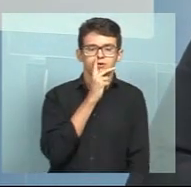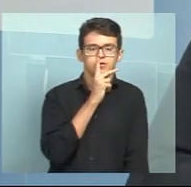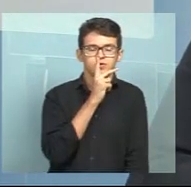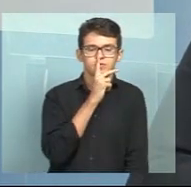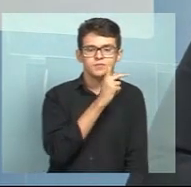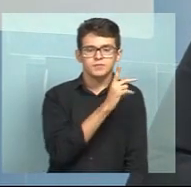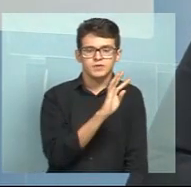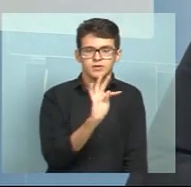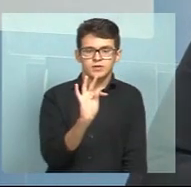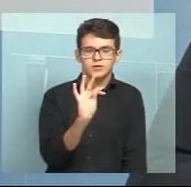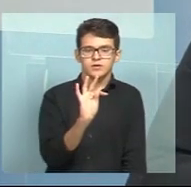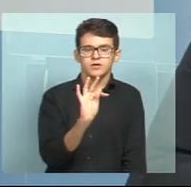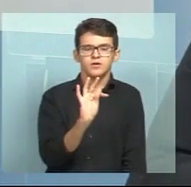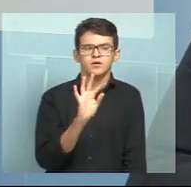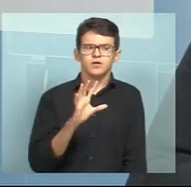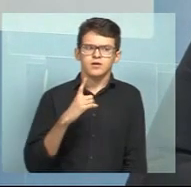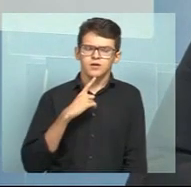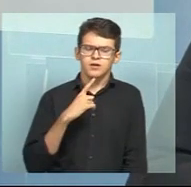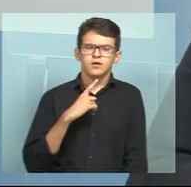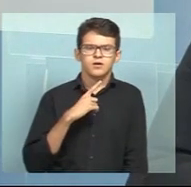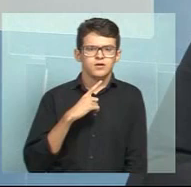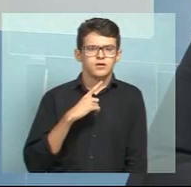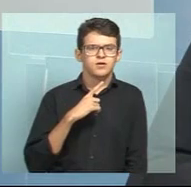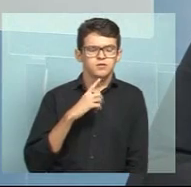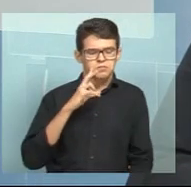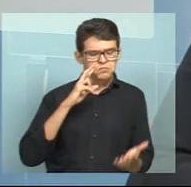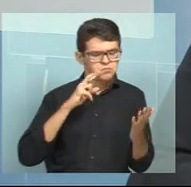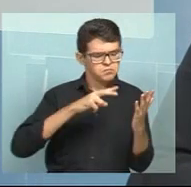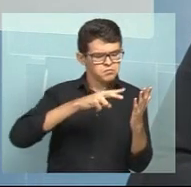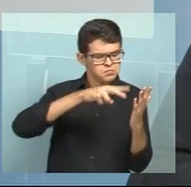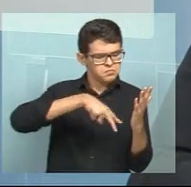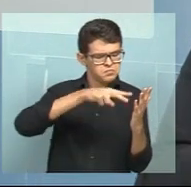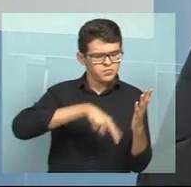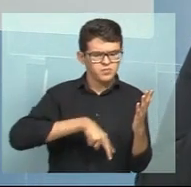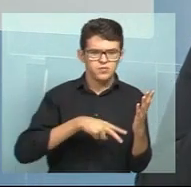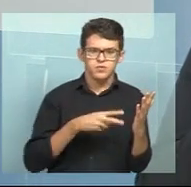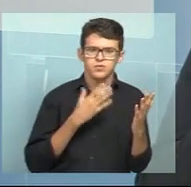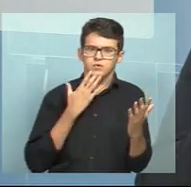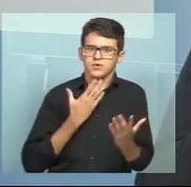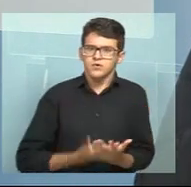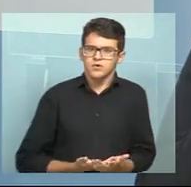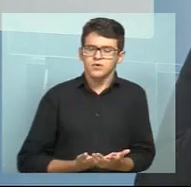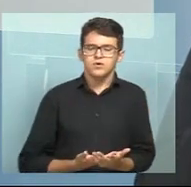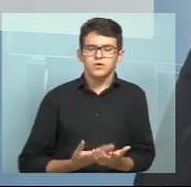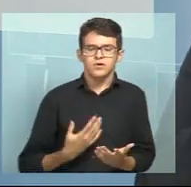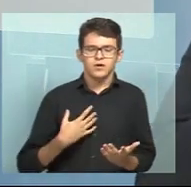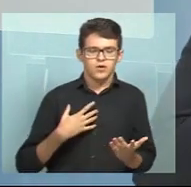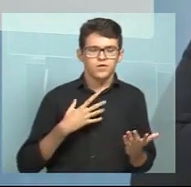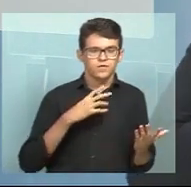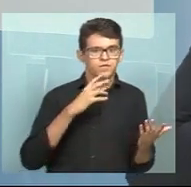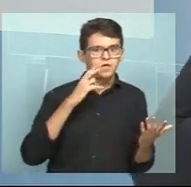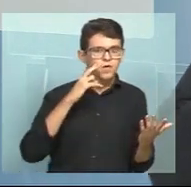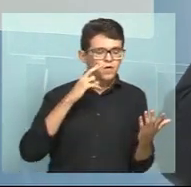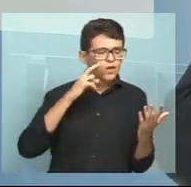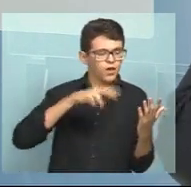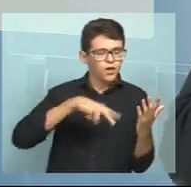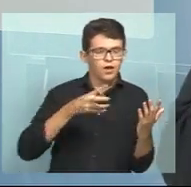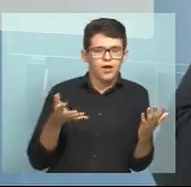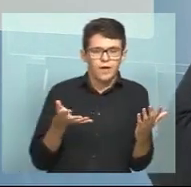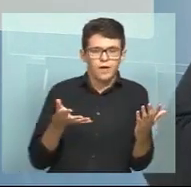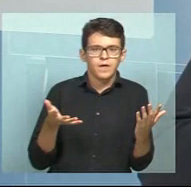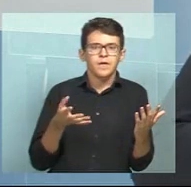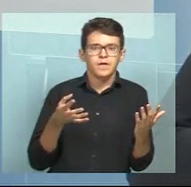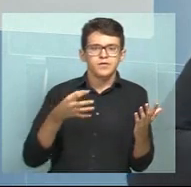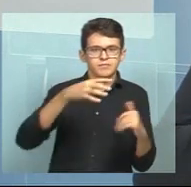tem algumas coisas, irmão, que... E é demais. Eu vou começar logo com um negócio que me fez mal, está embrulhando meu estômago